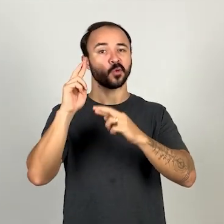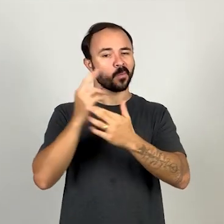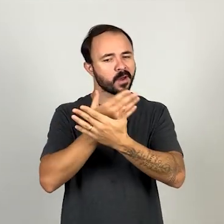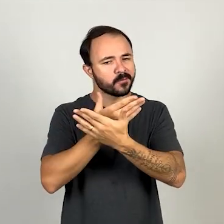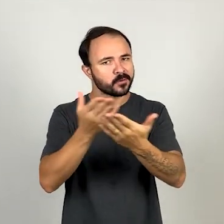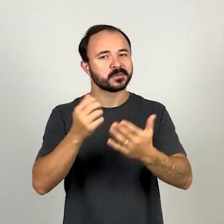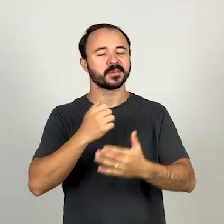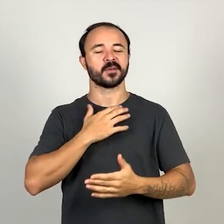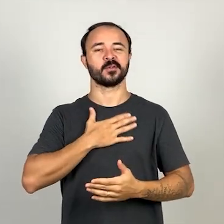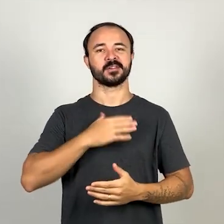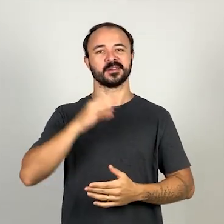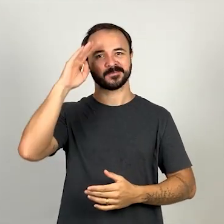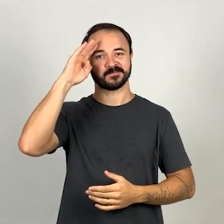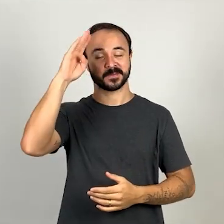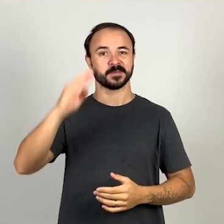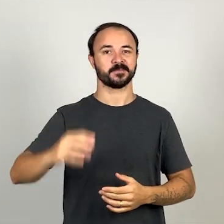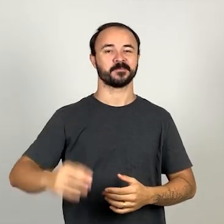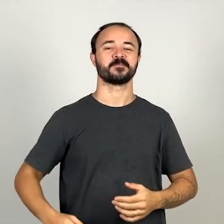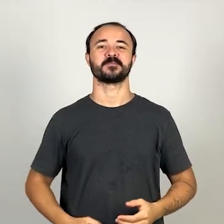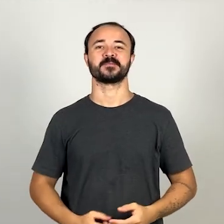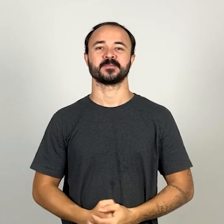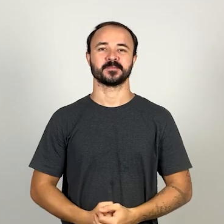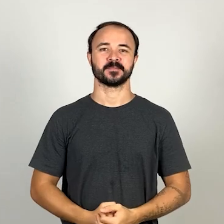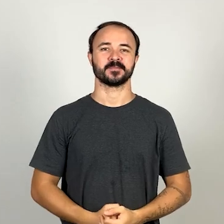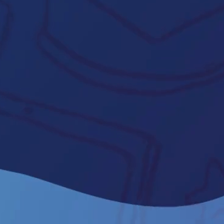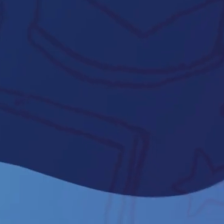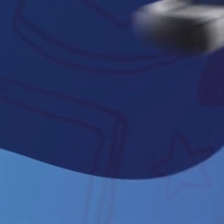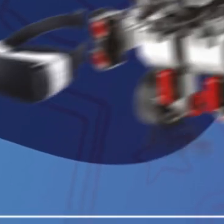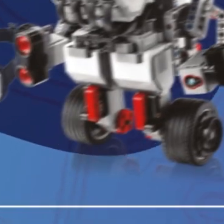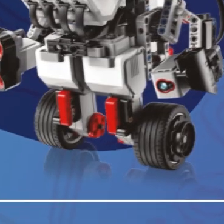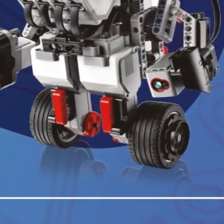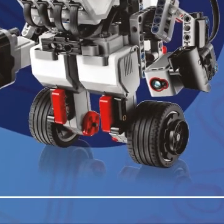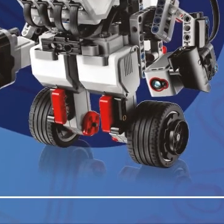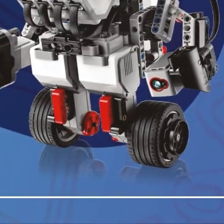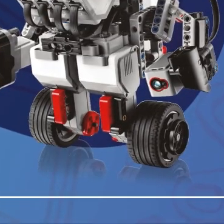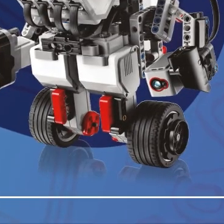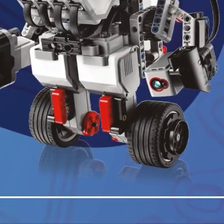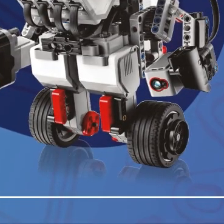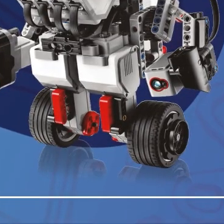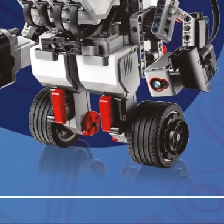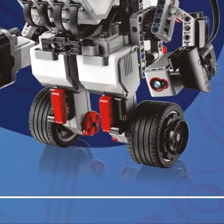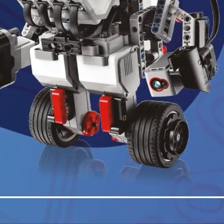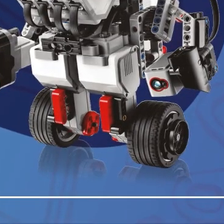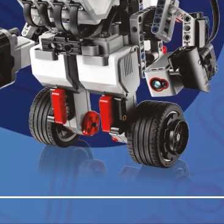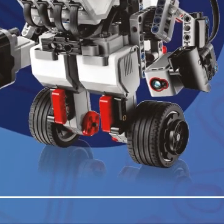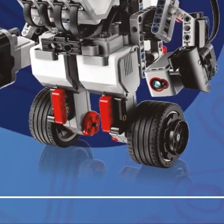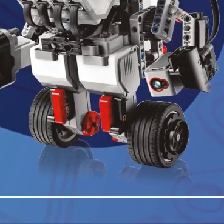você tenha gostado, eu fico por aqui. Até uma próxima e tchau!